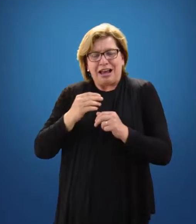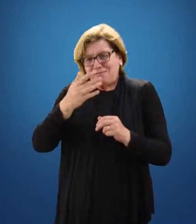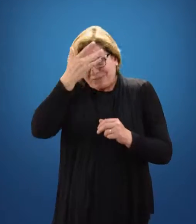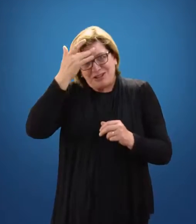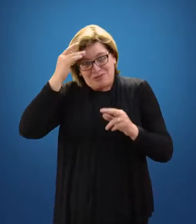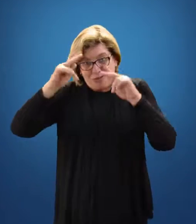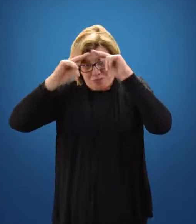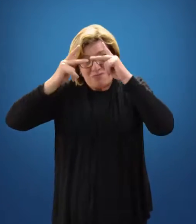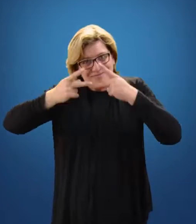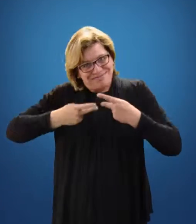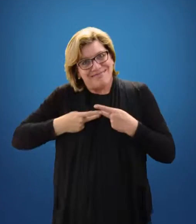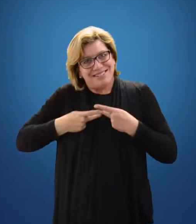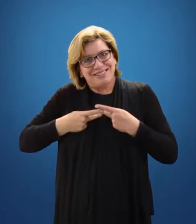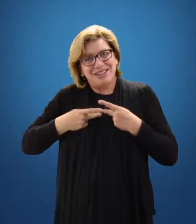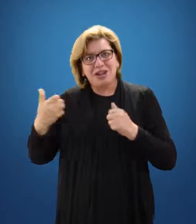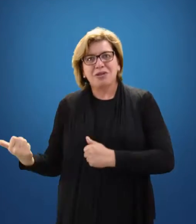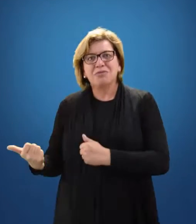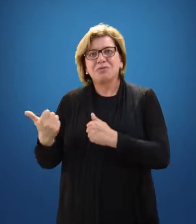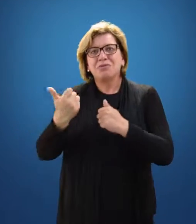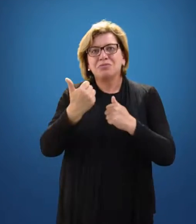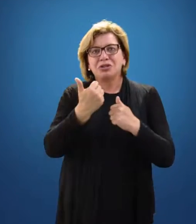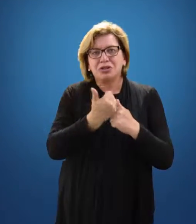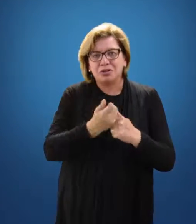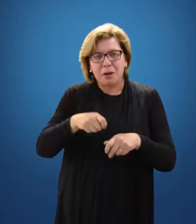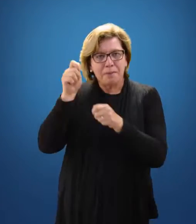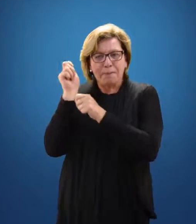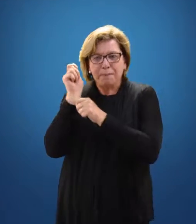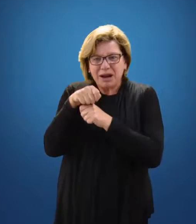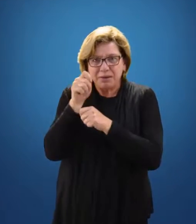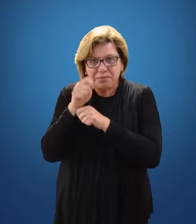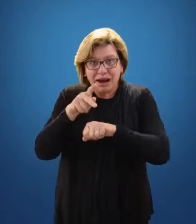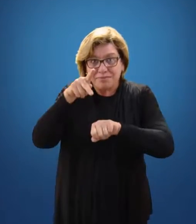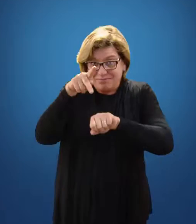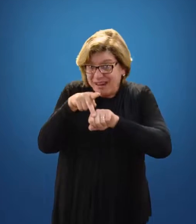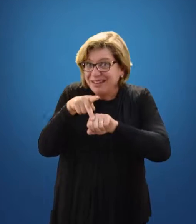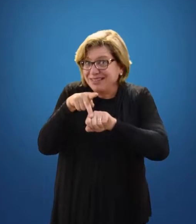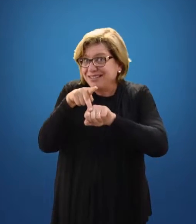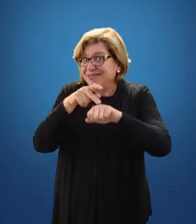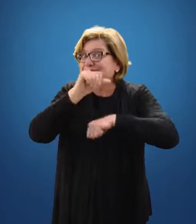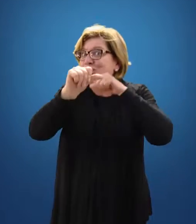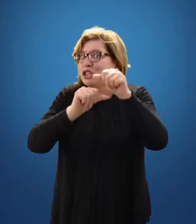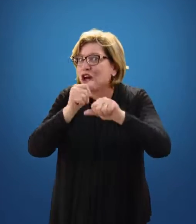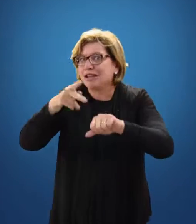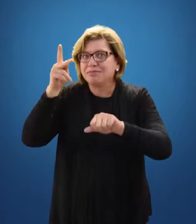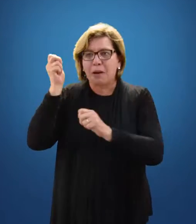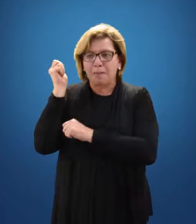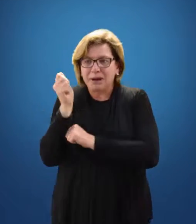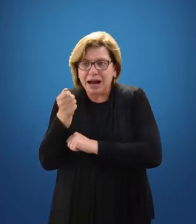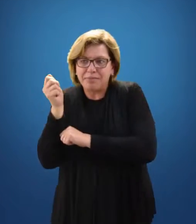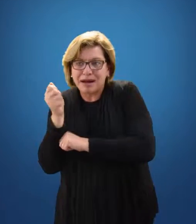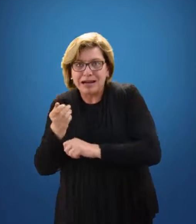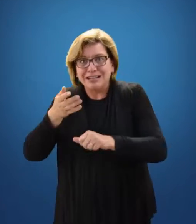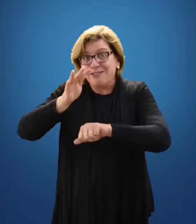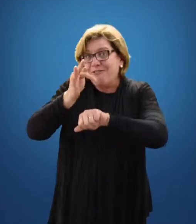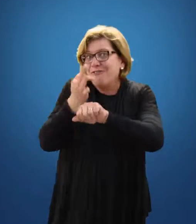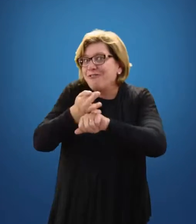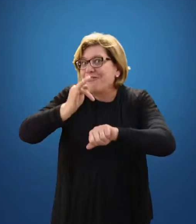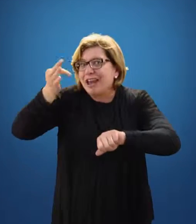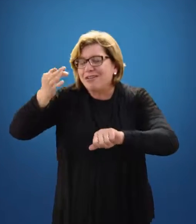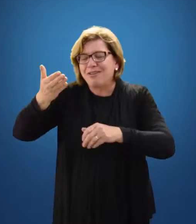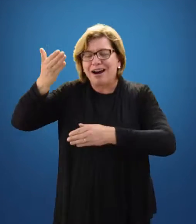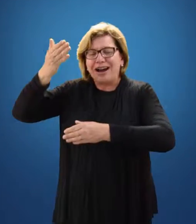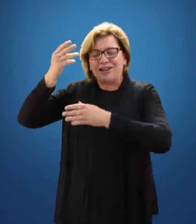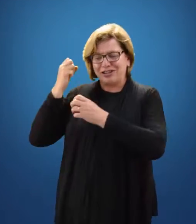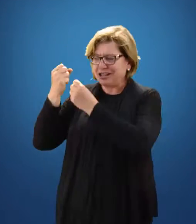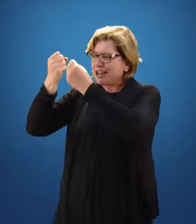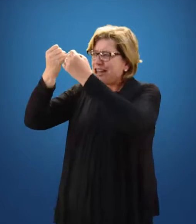pelo machado de metal de um indígena, nós dissemos para ele o seguinte: antes você cortava uma árvore em 2 horas